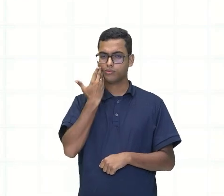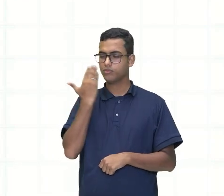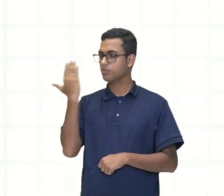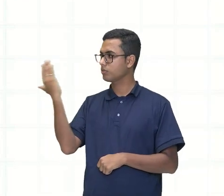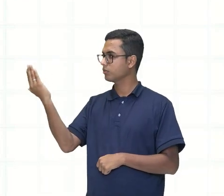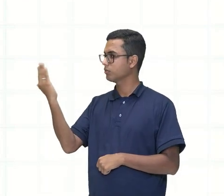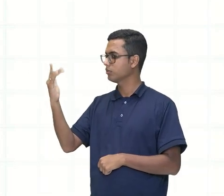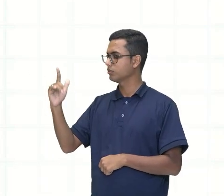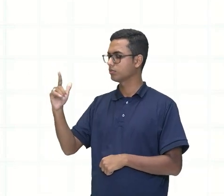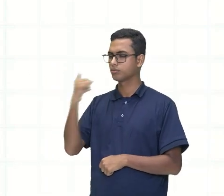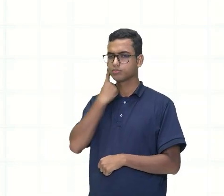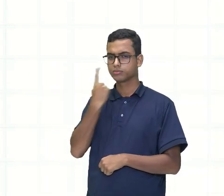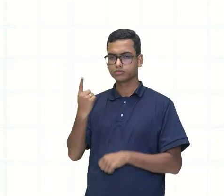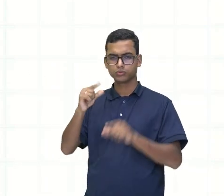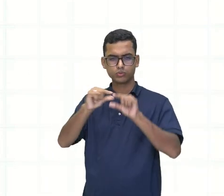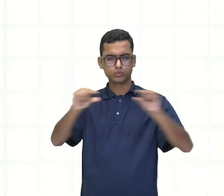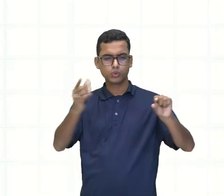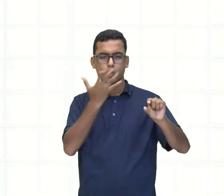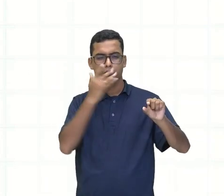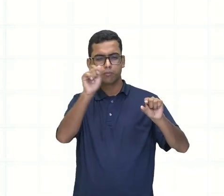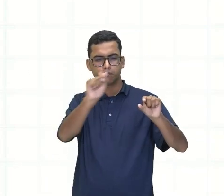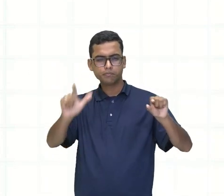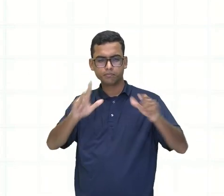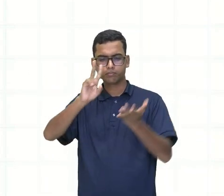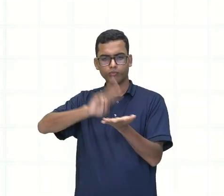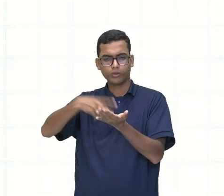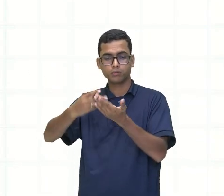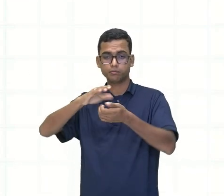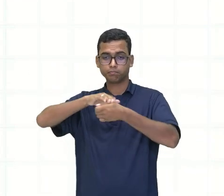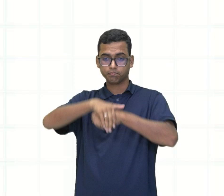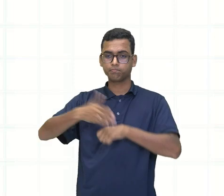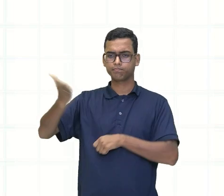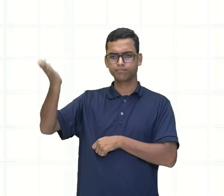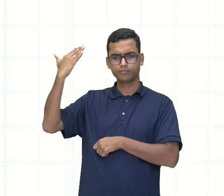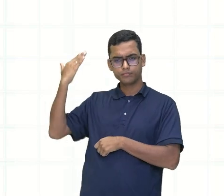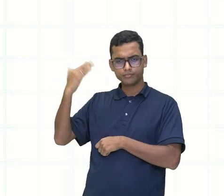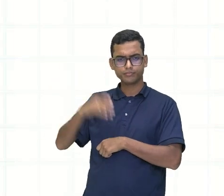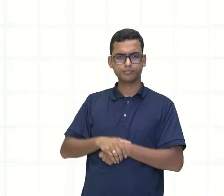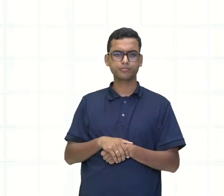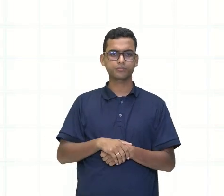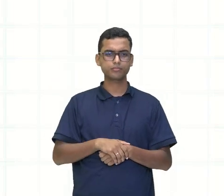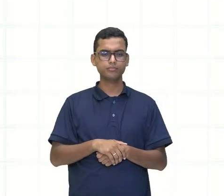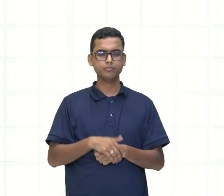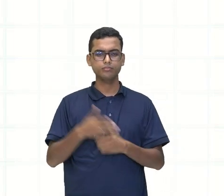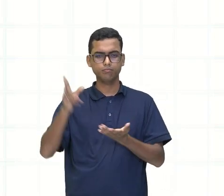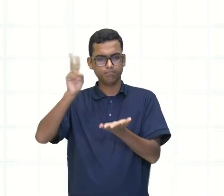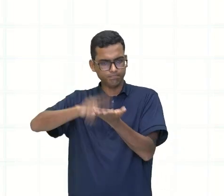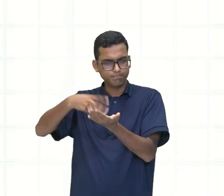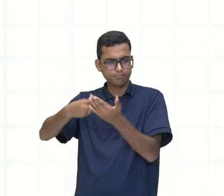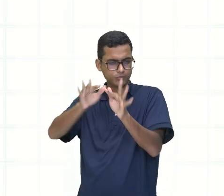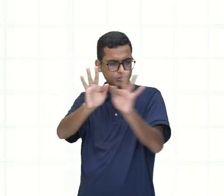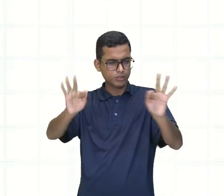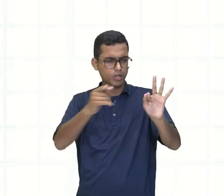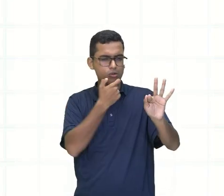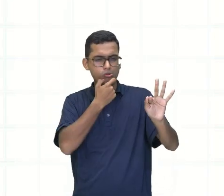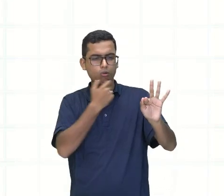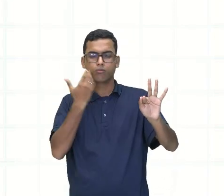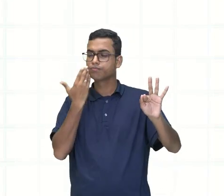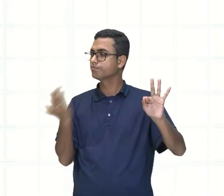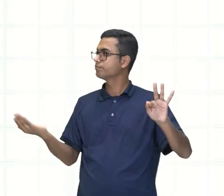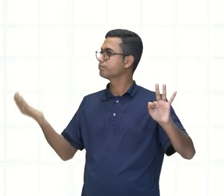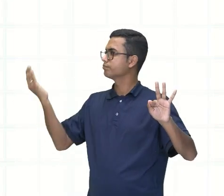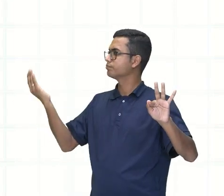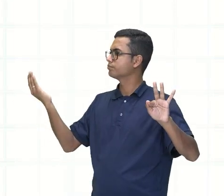Na noite passada. We worked, nós trabalhamos. Olha aqui o ED, não é? Que você já